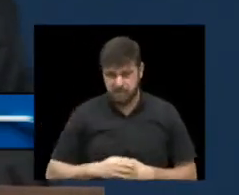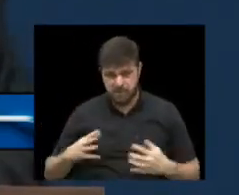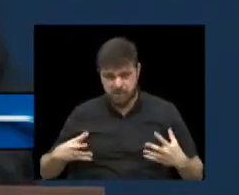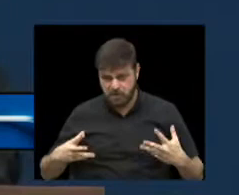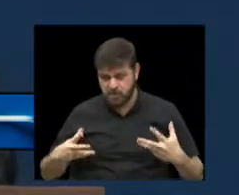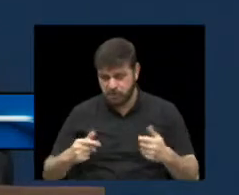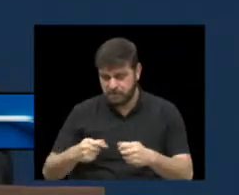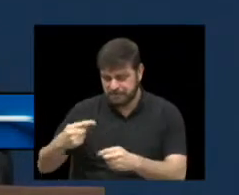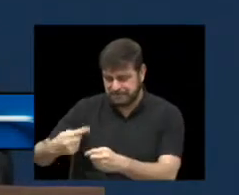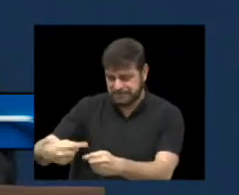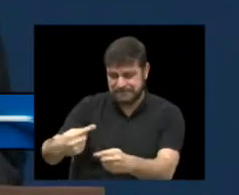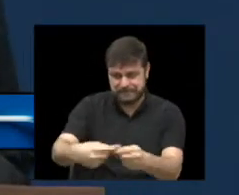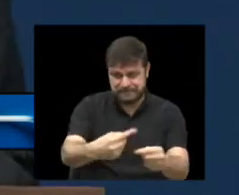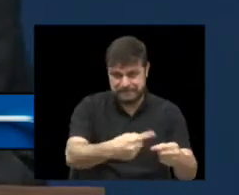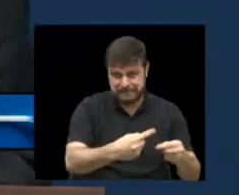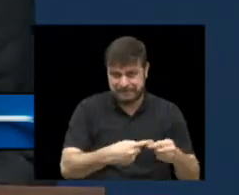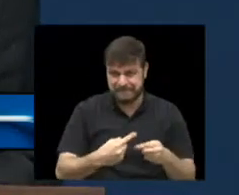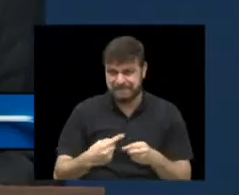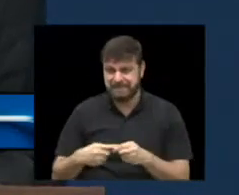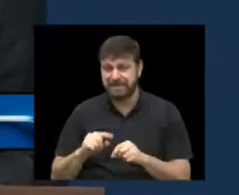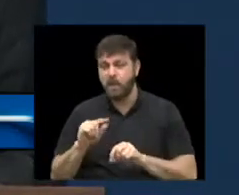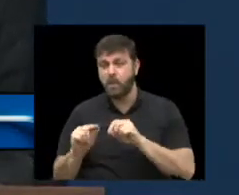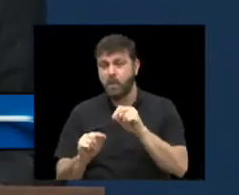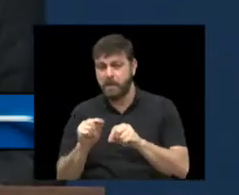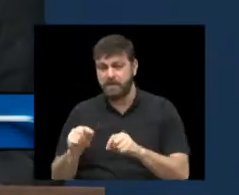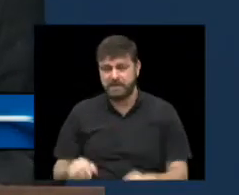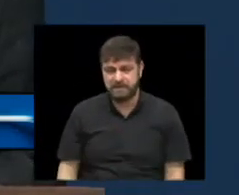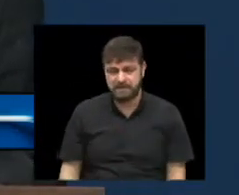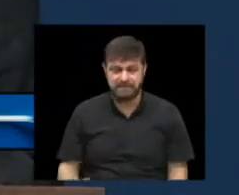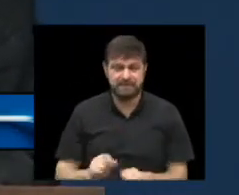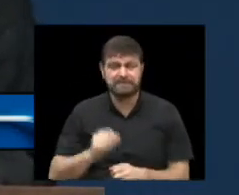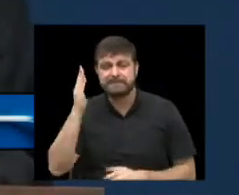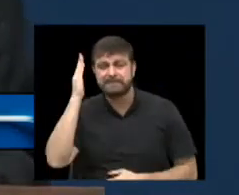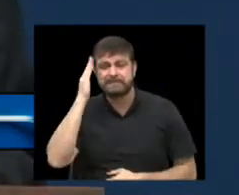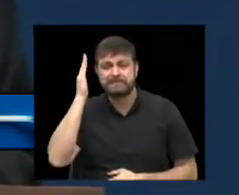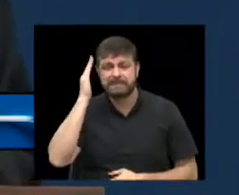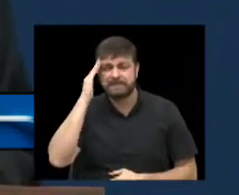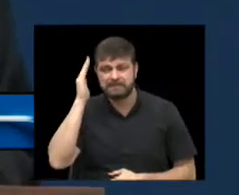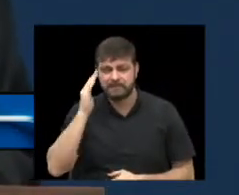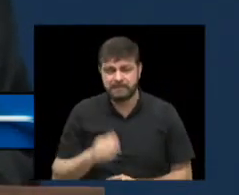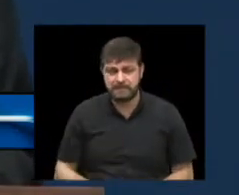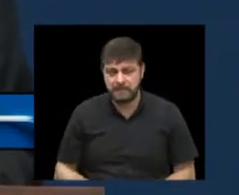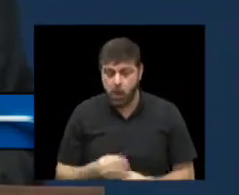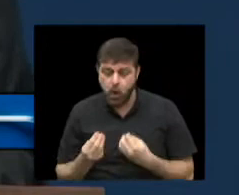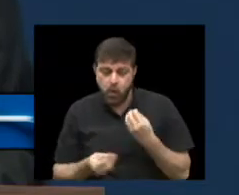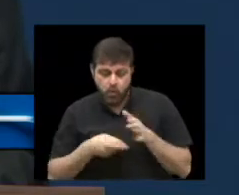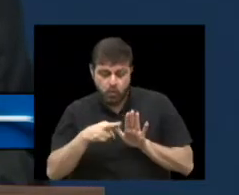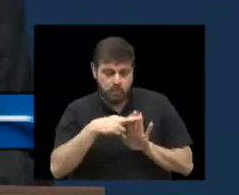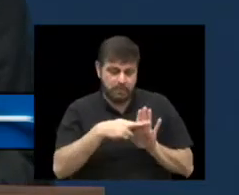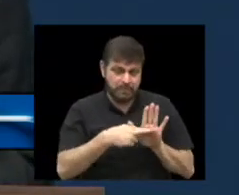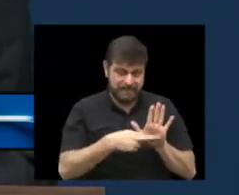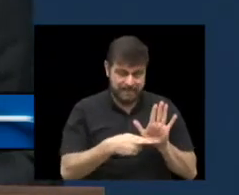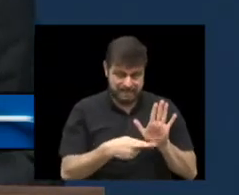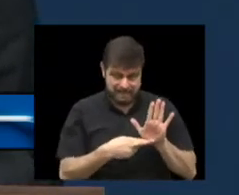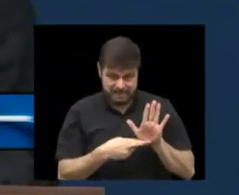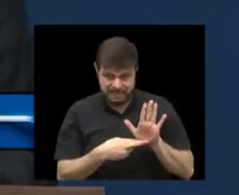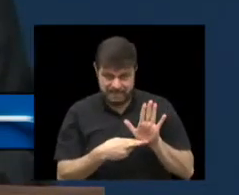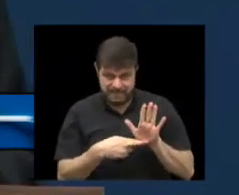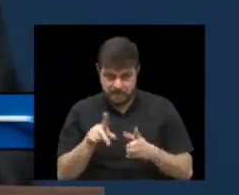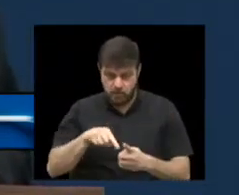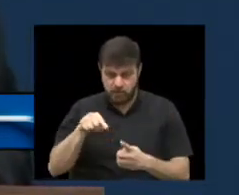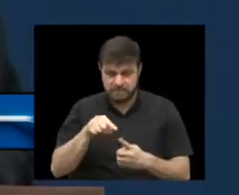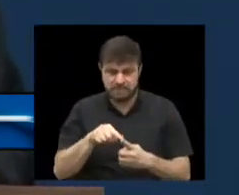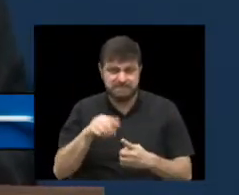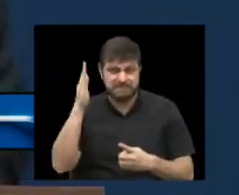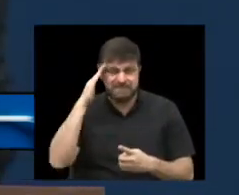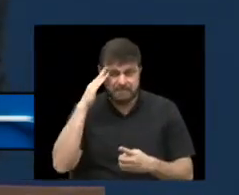os municípios é tentar saber quais os critérios adotados para a projeção da